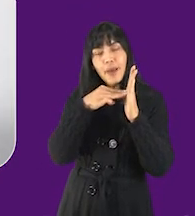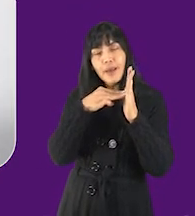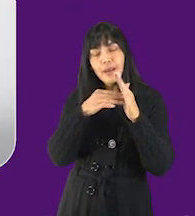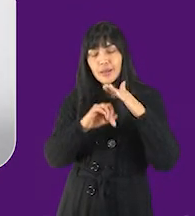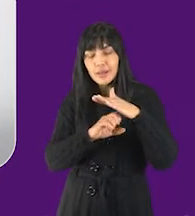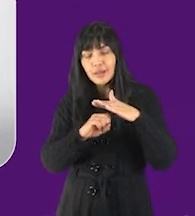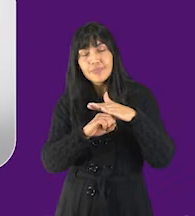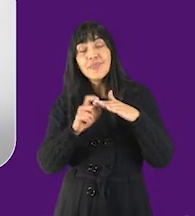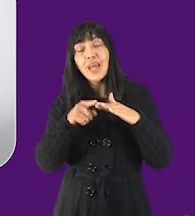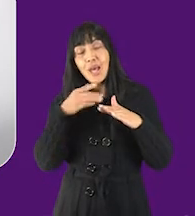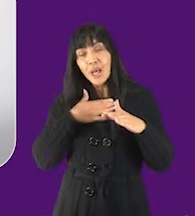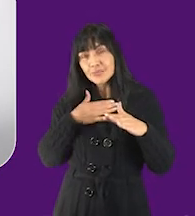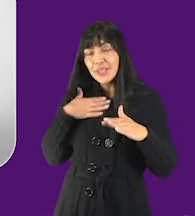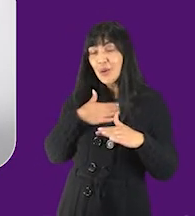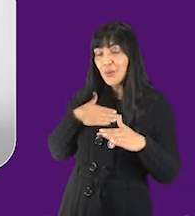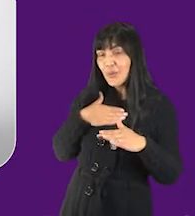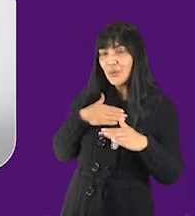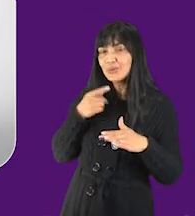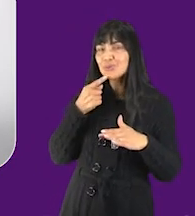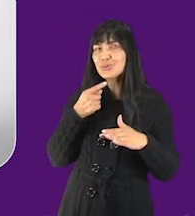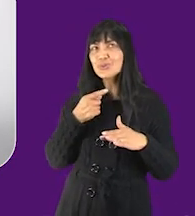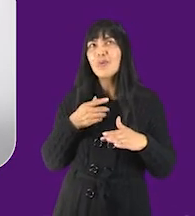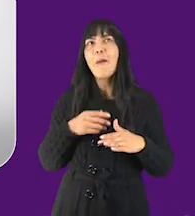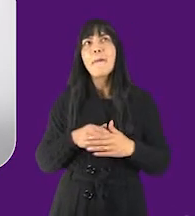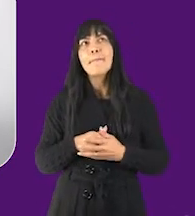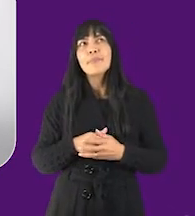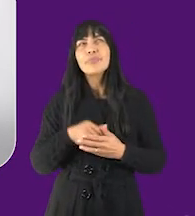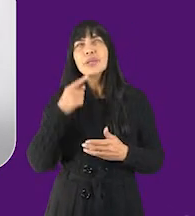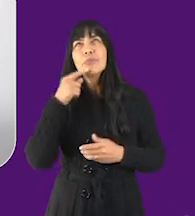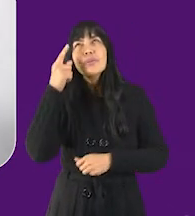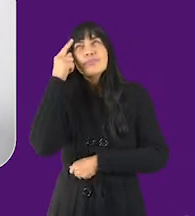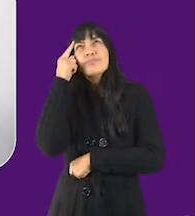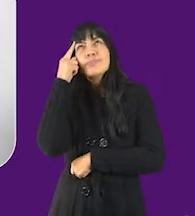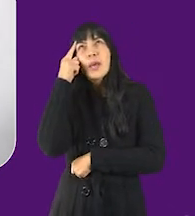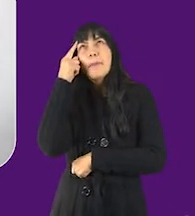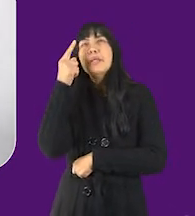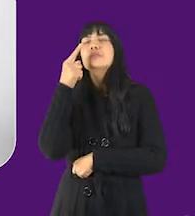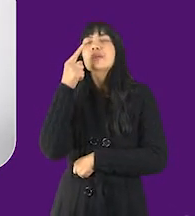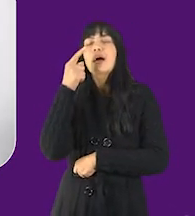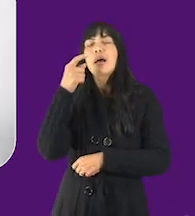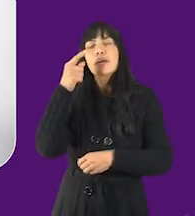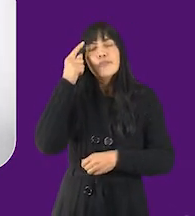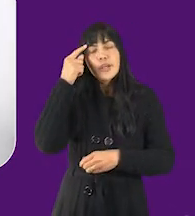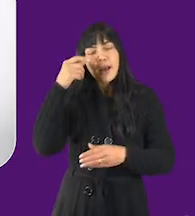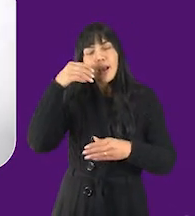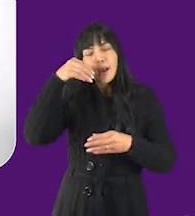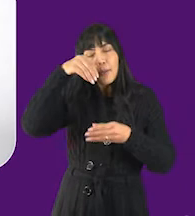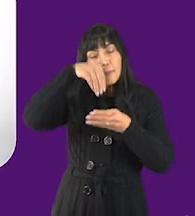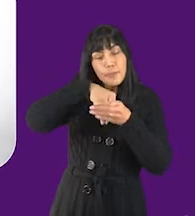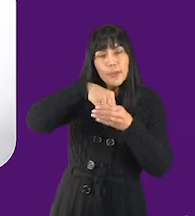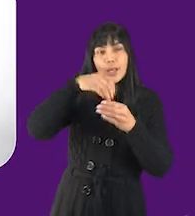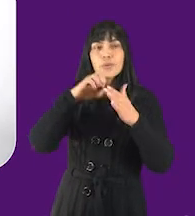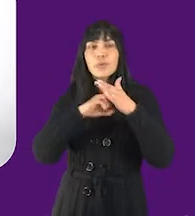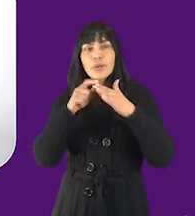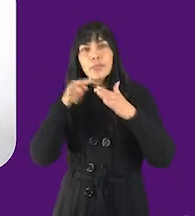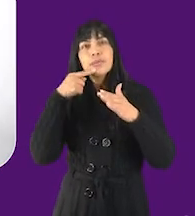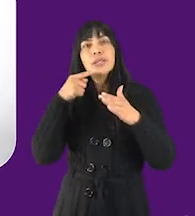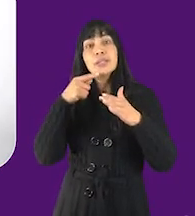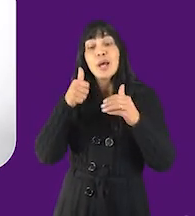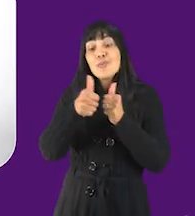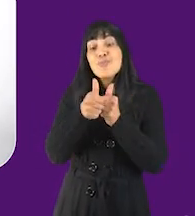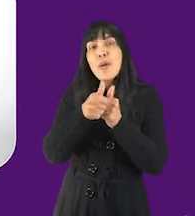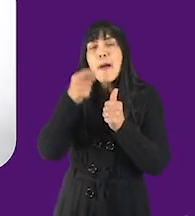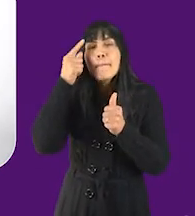Júlio, esse é um tema que eu gosto muito, é uma das coisas que me fez ficar tanto tempo na empresa, né? São valores muito próximos dos